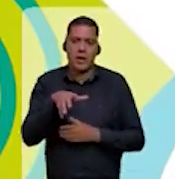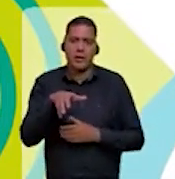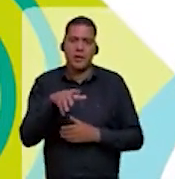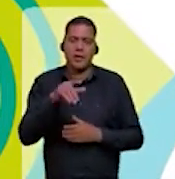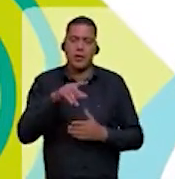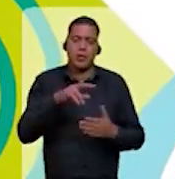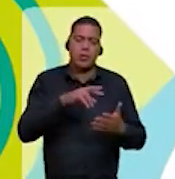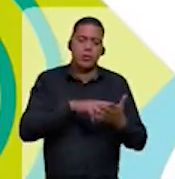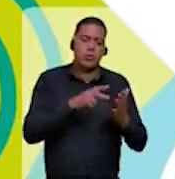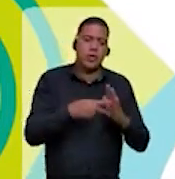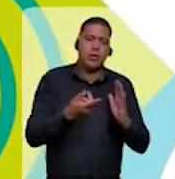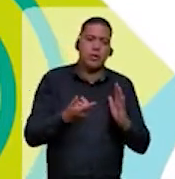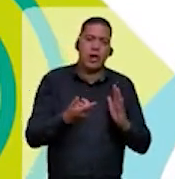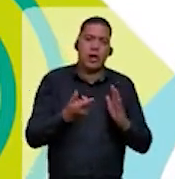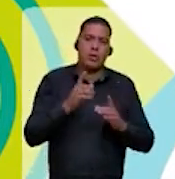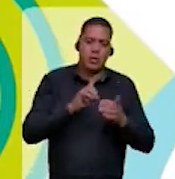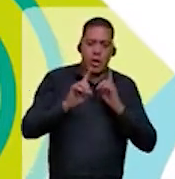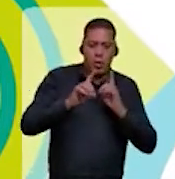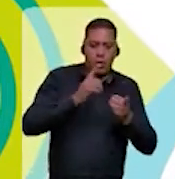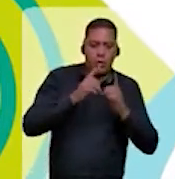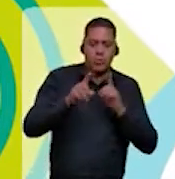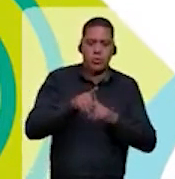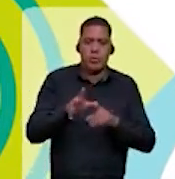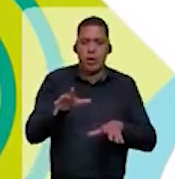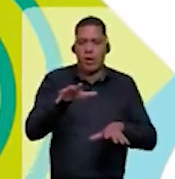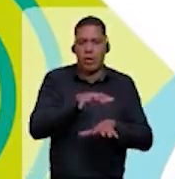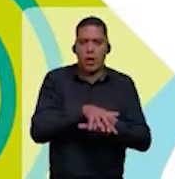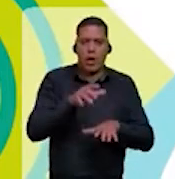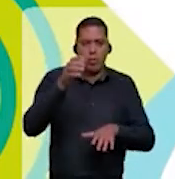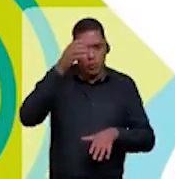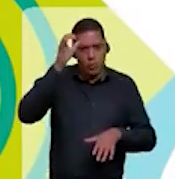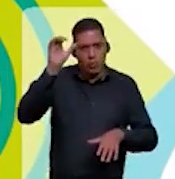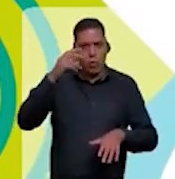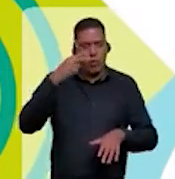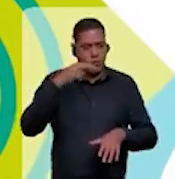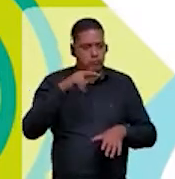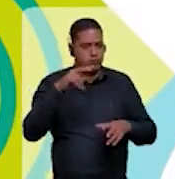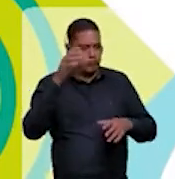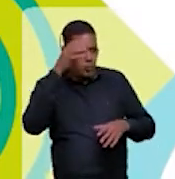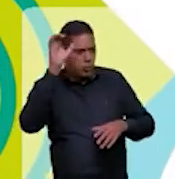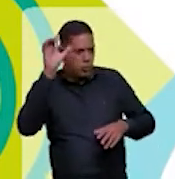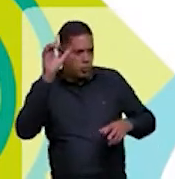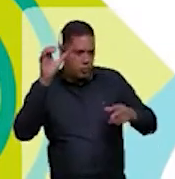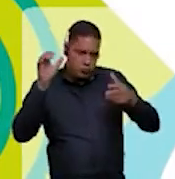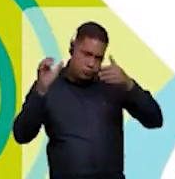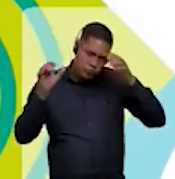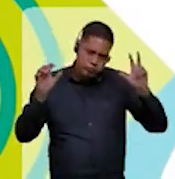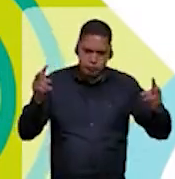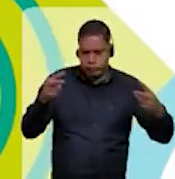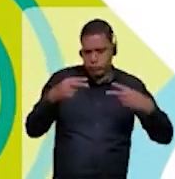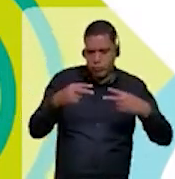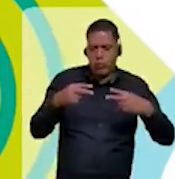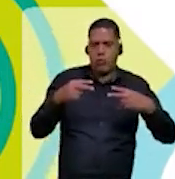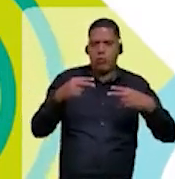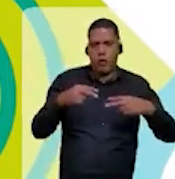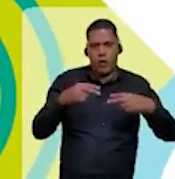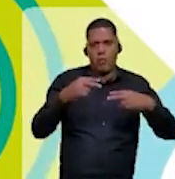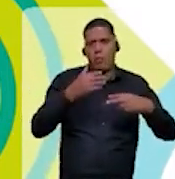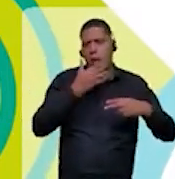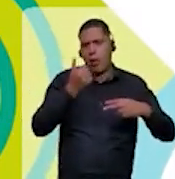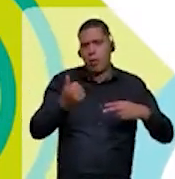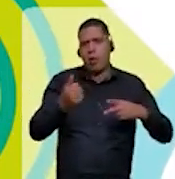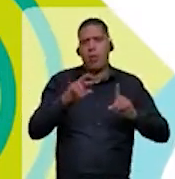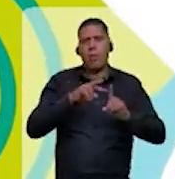signo dialógico de integração cultural que faz cultura se enxergarem melhor ou aprenderem a melhor se enxergar